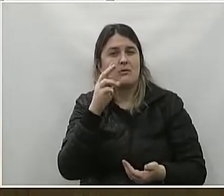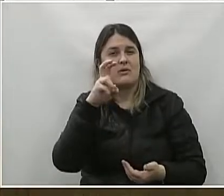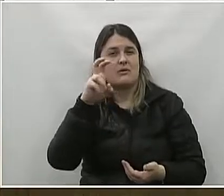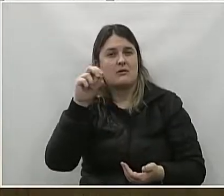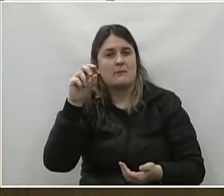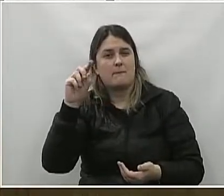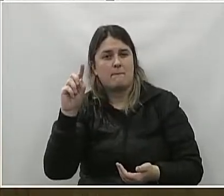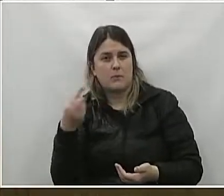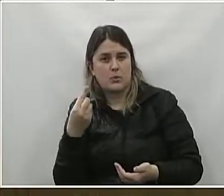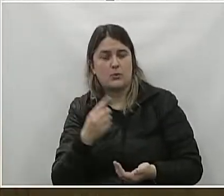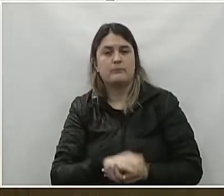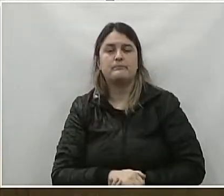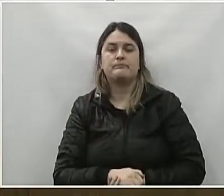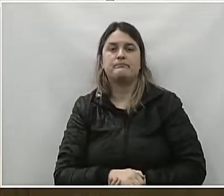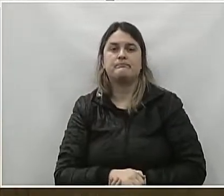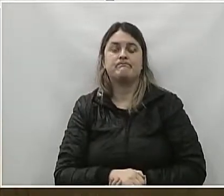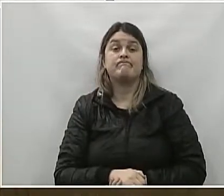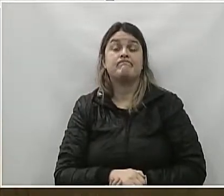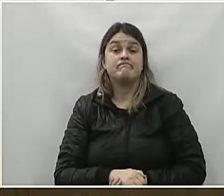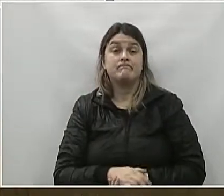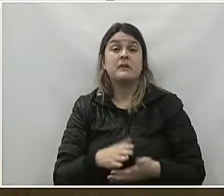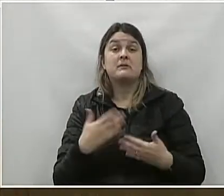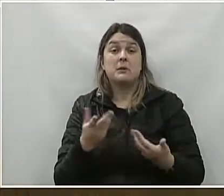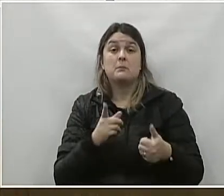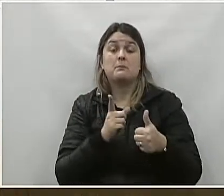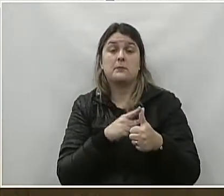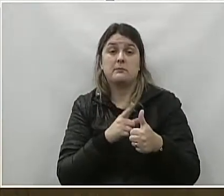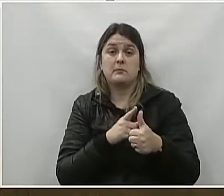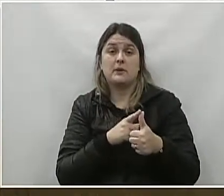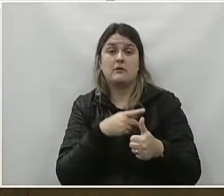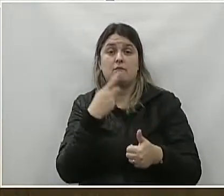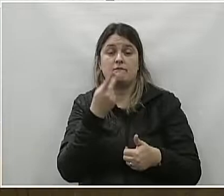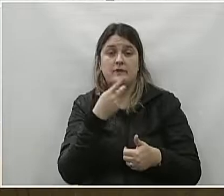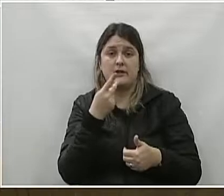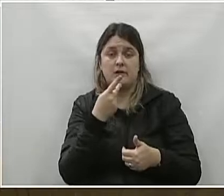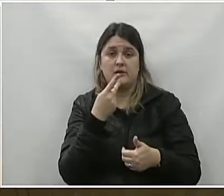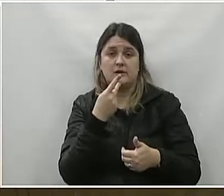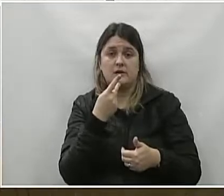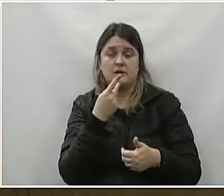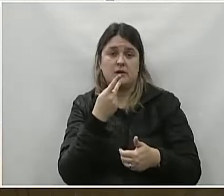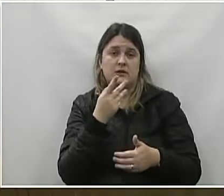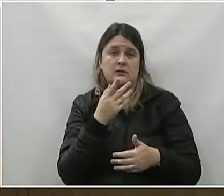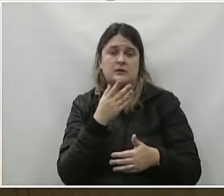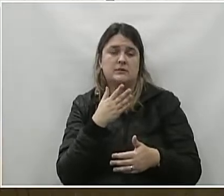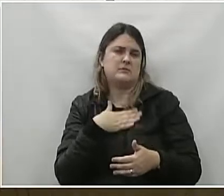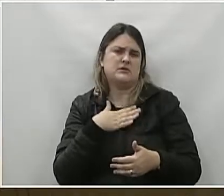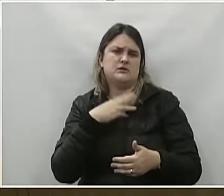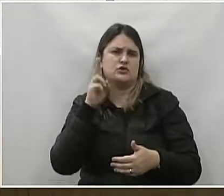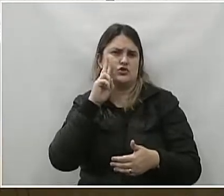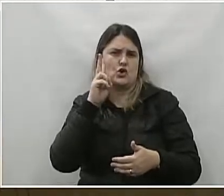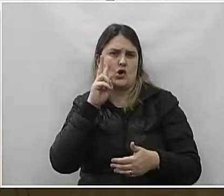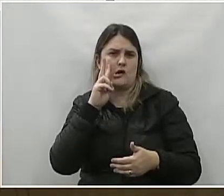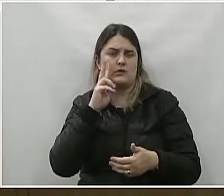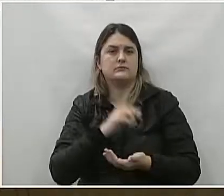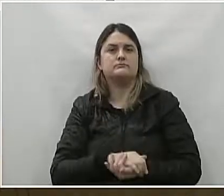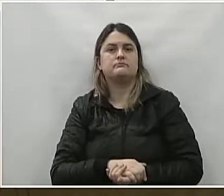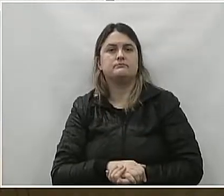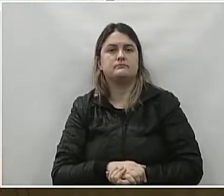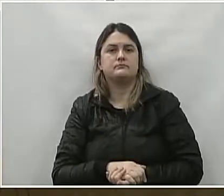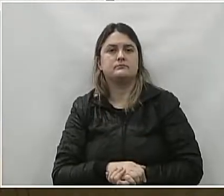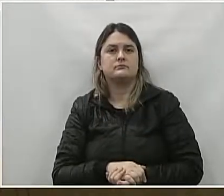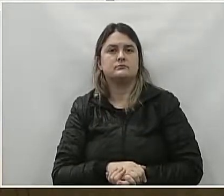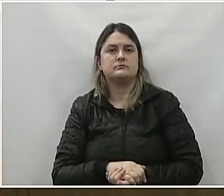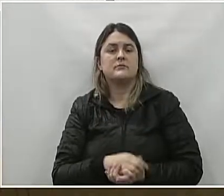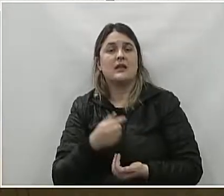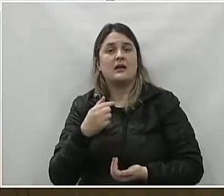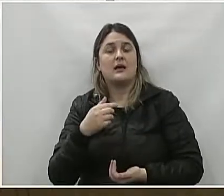14.500.000. Então, primeiramente, quero deixar aqui um pouco, né, da minha história, né, como ferroviário,